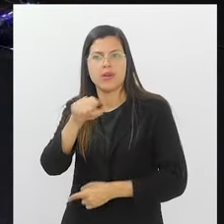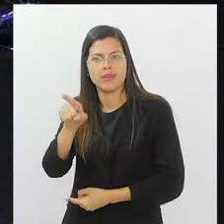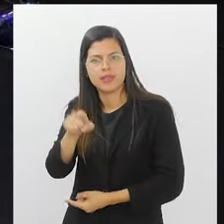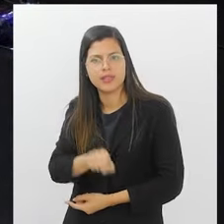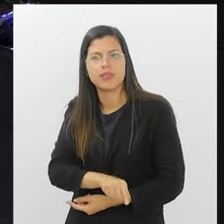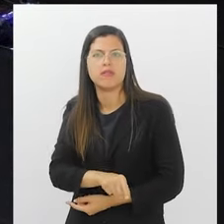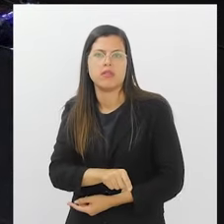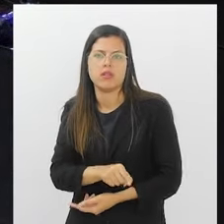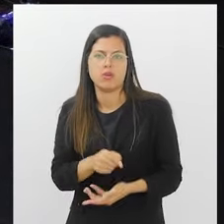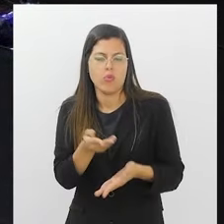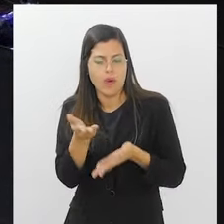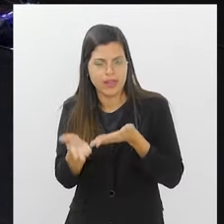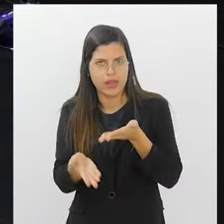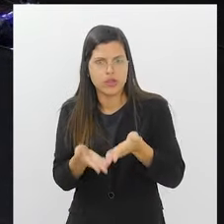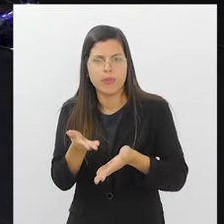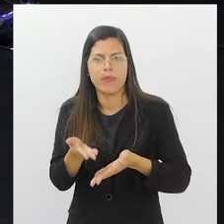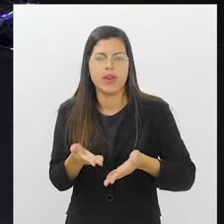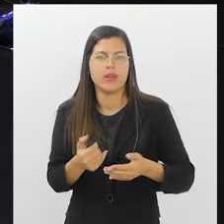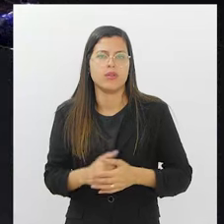anulando, né? Por exemplo,